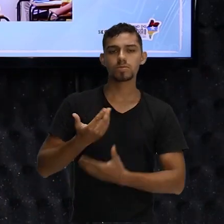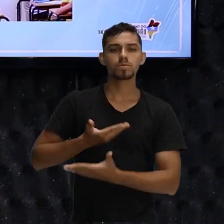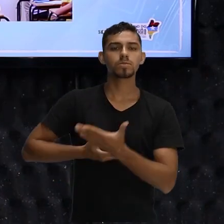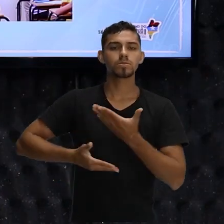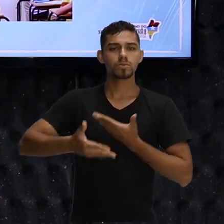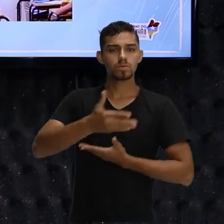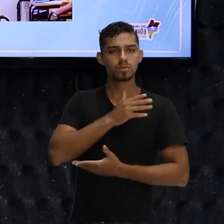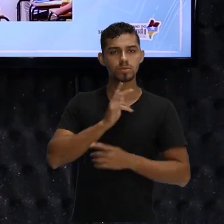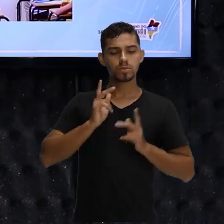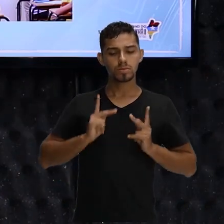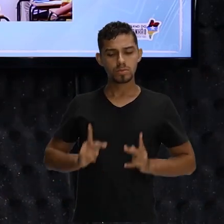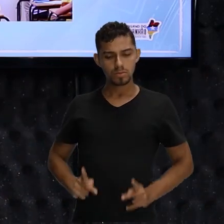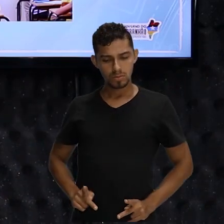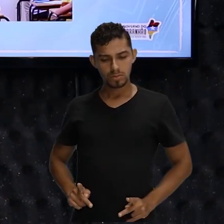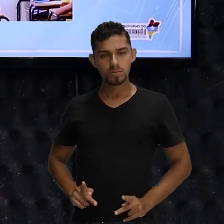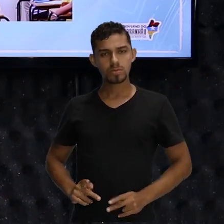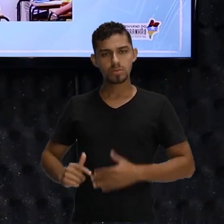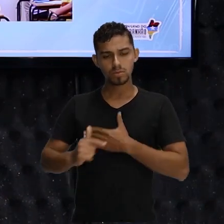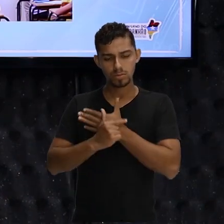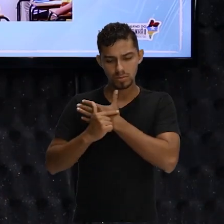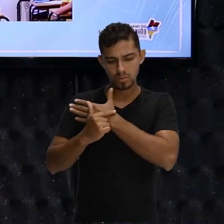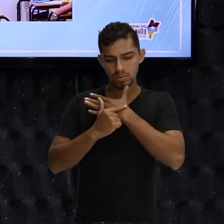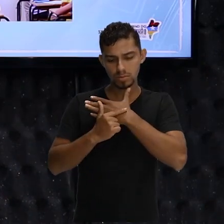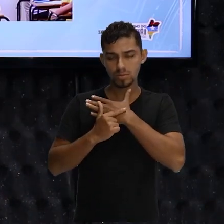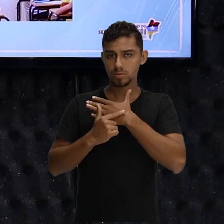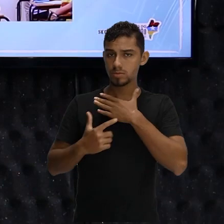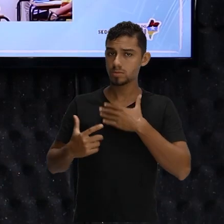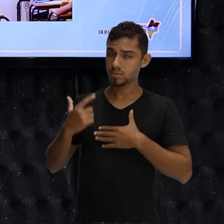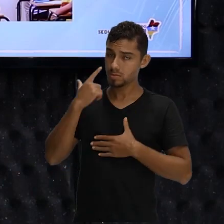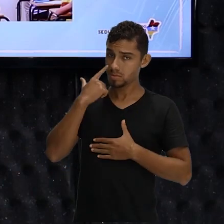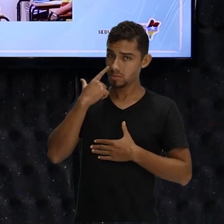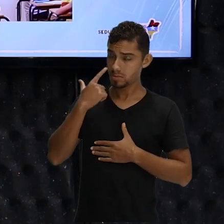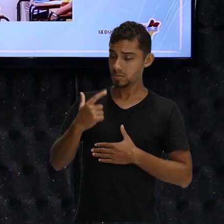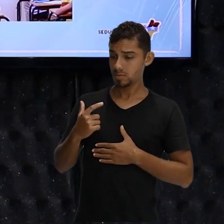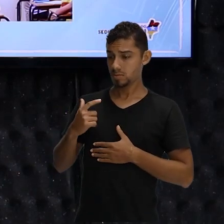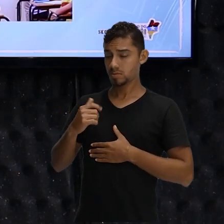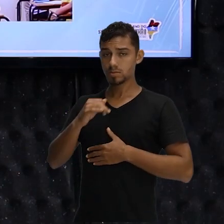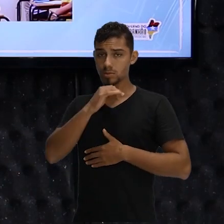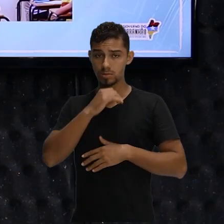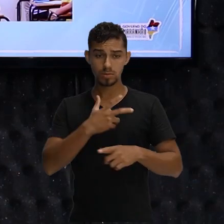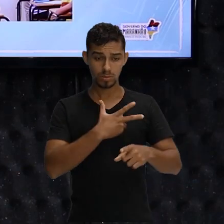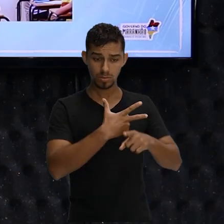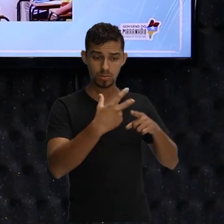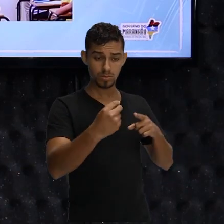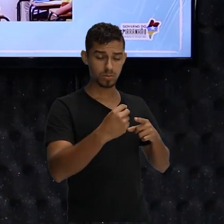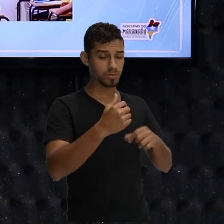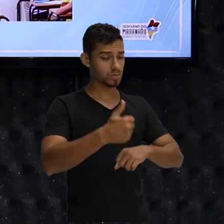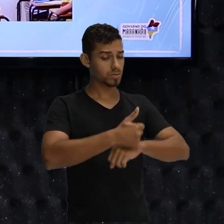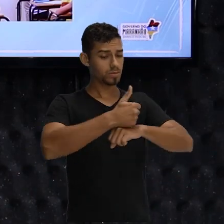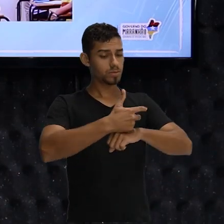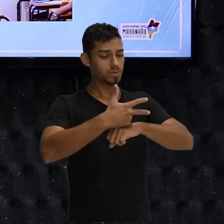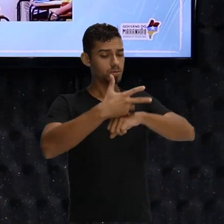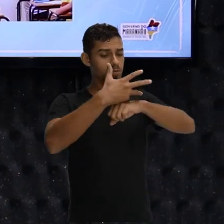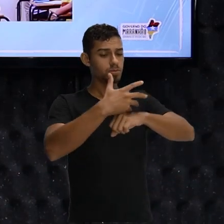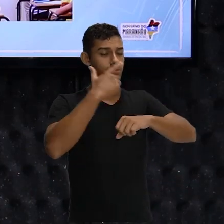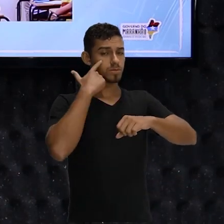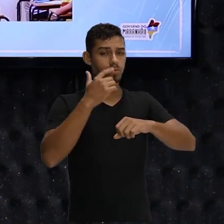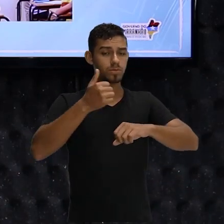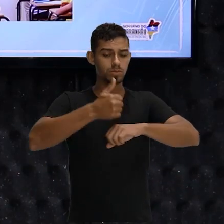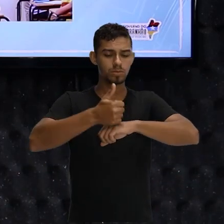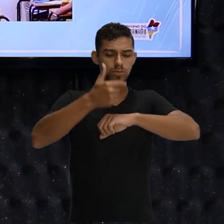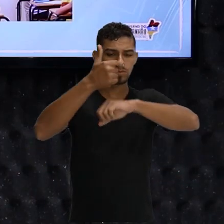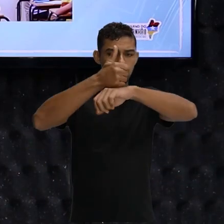comportamentos, com as funções, enquanto status tem a ver com posição. Percebe como existe uma conexão